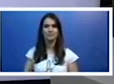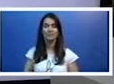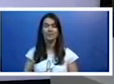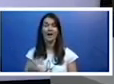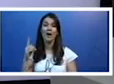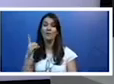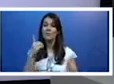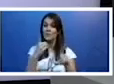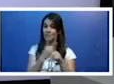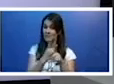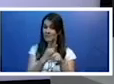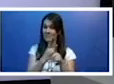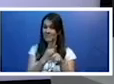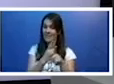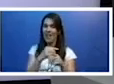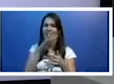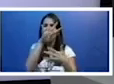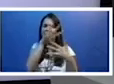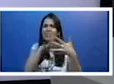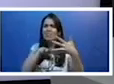Vamos lá na tabelinha.